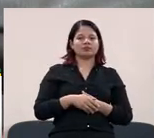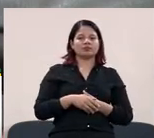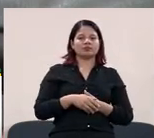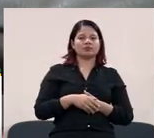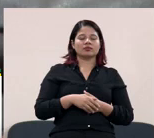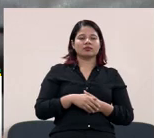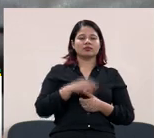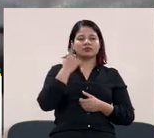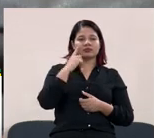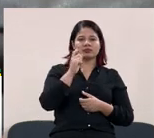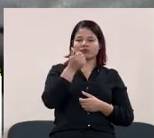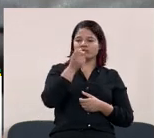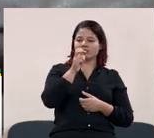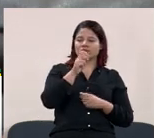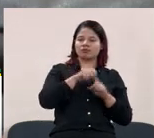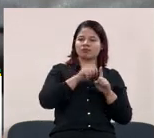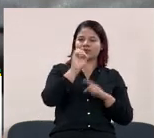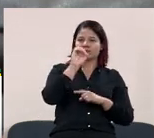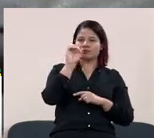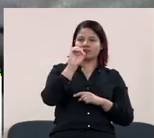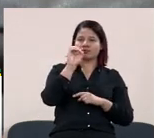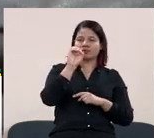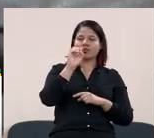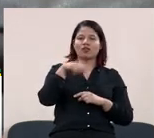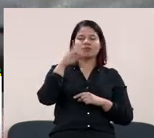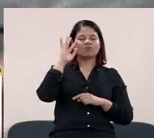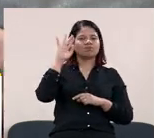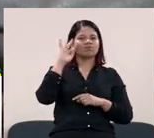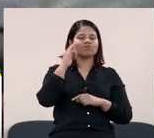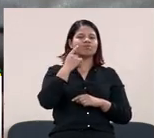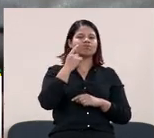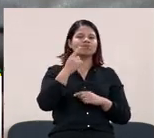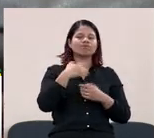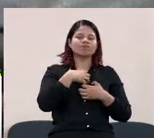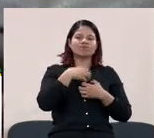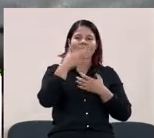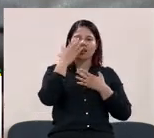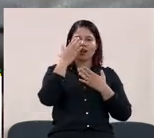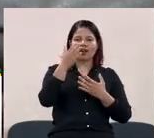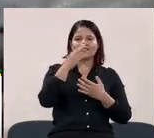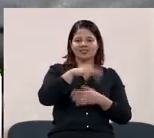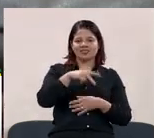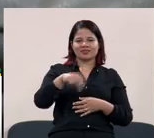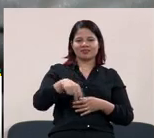um dia de muita reflexão, um dia de muita gratidão.